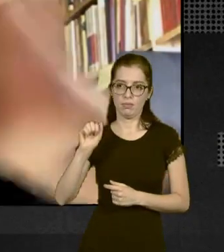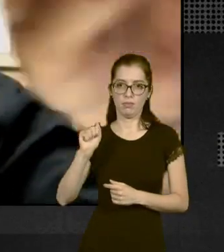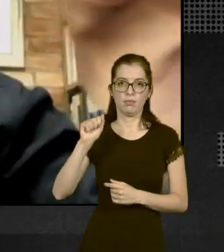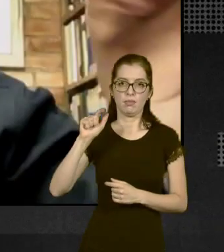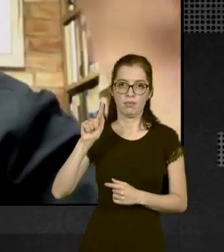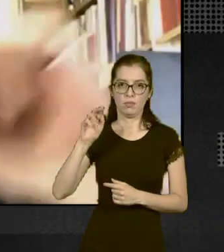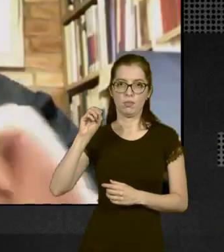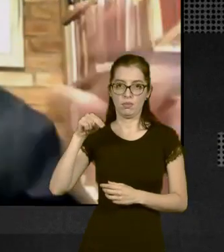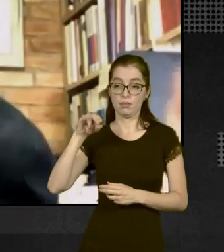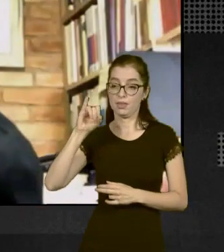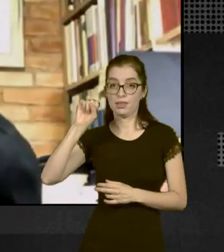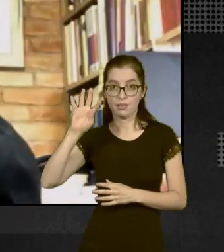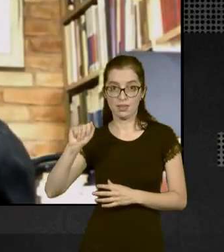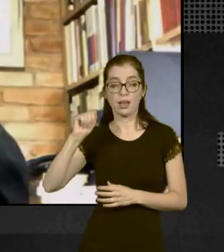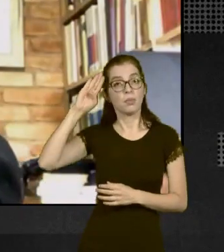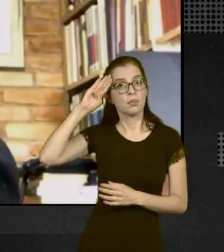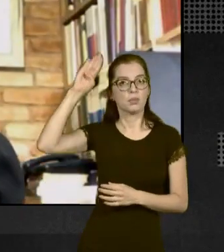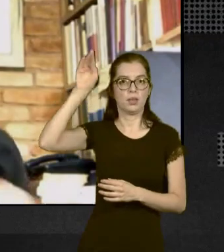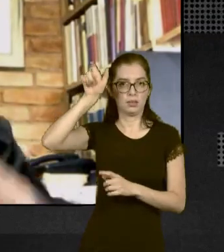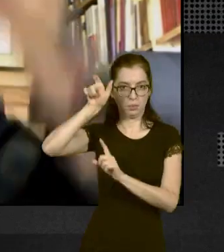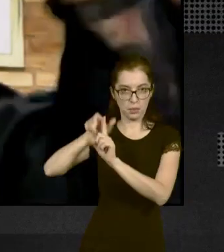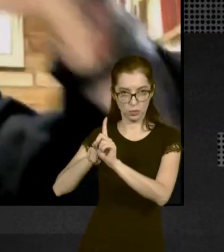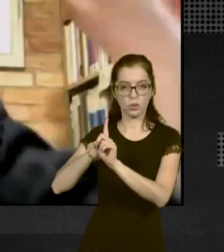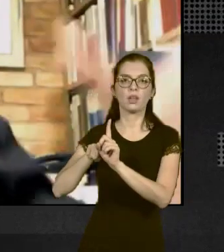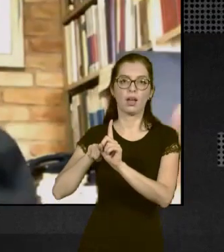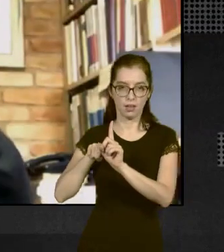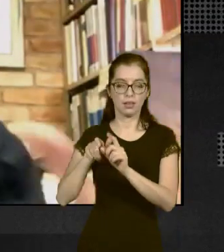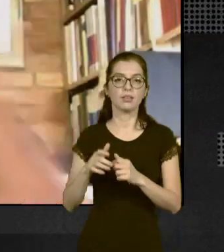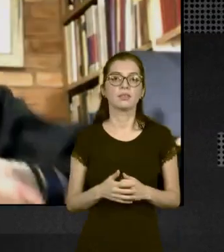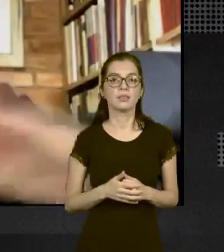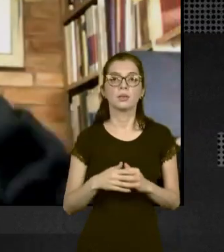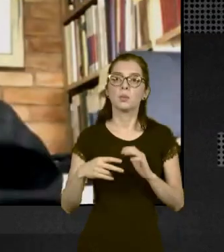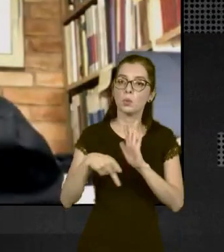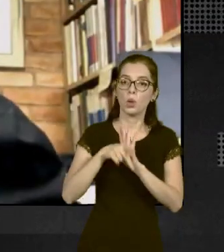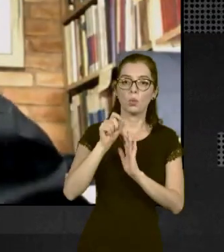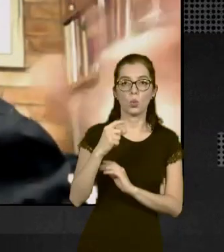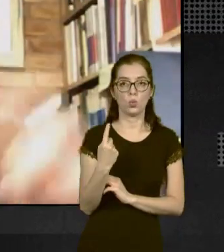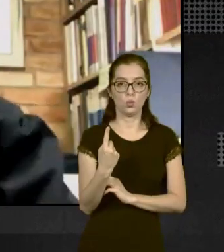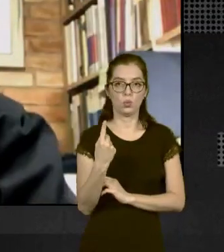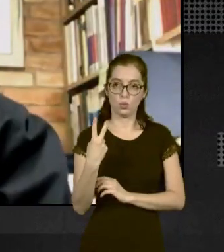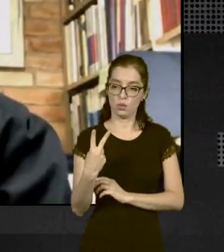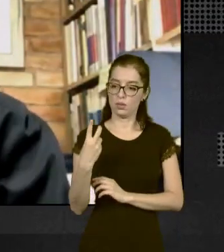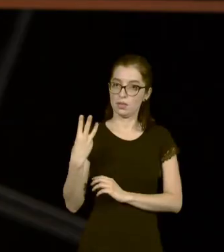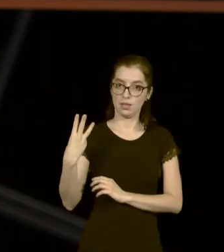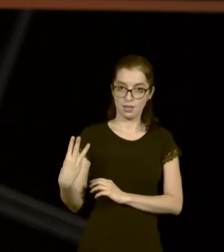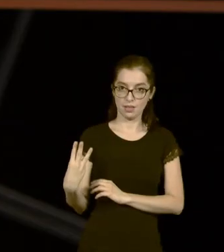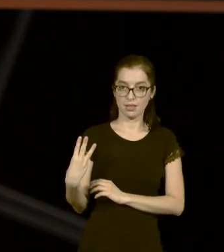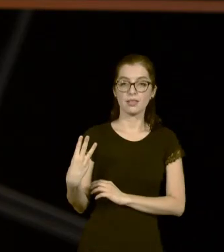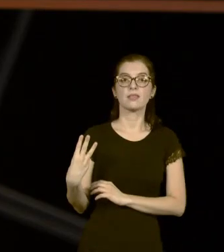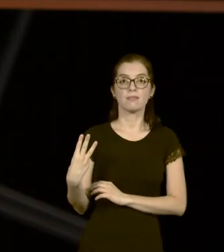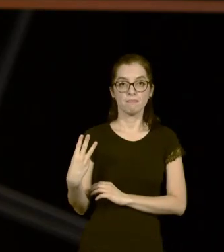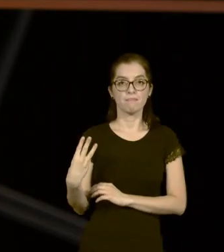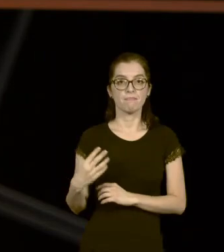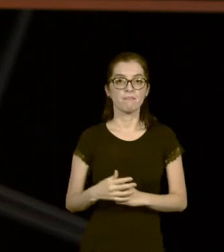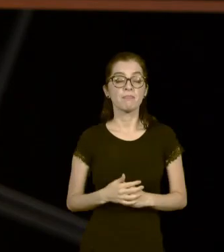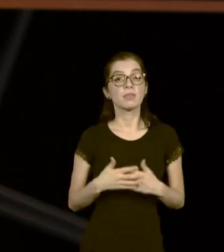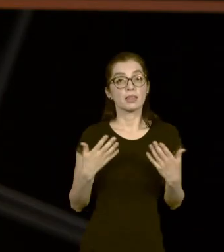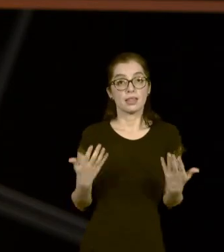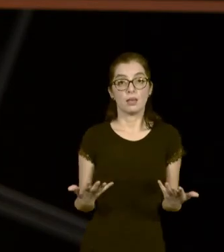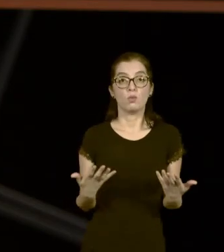ter 3 primeiros espetáculos. 1, o 2 e o 3, sem ordem de classificação. Bom, e aí,